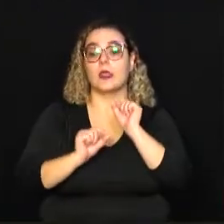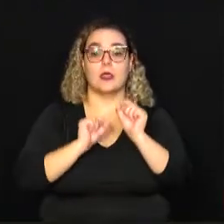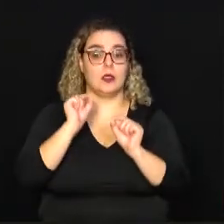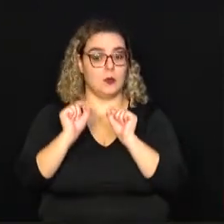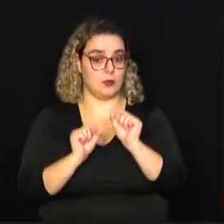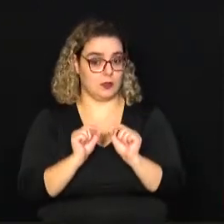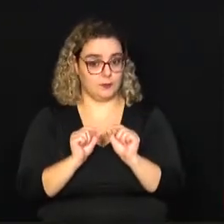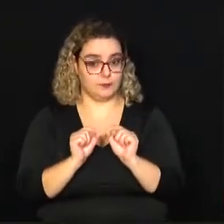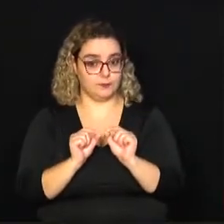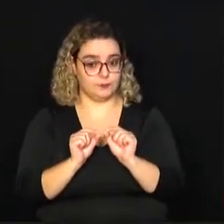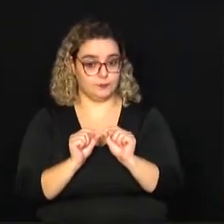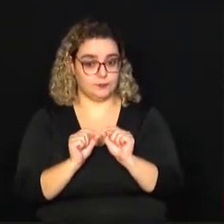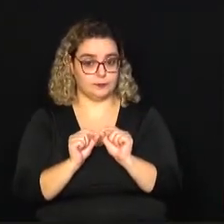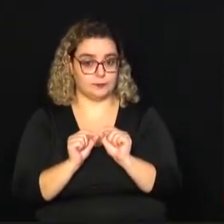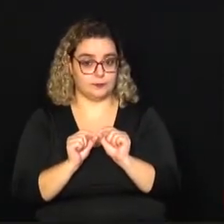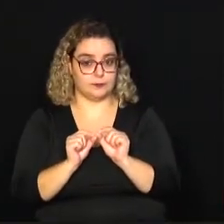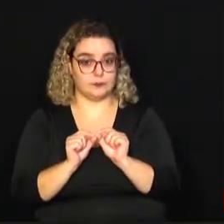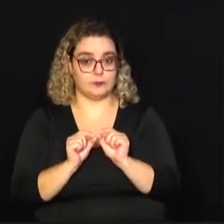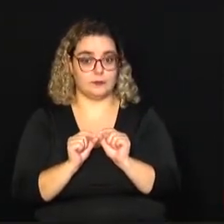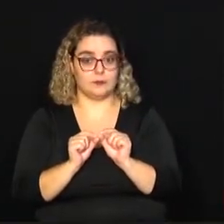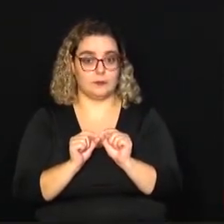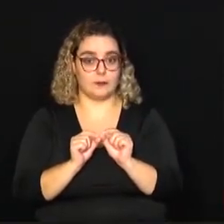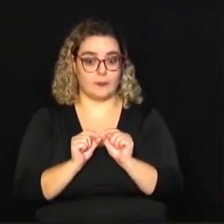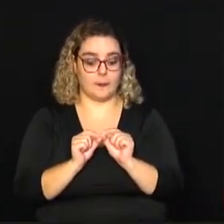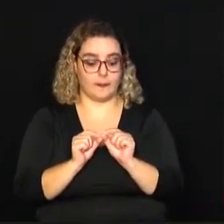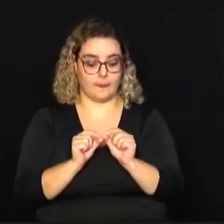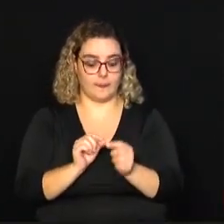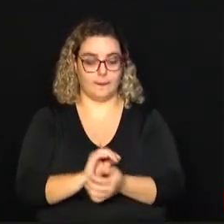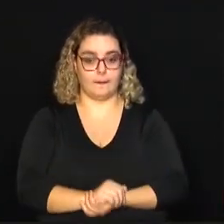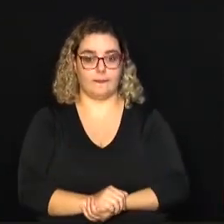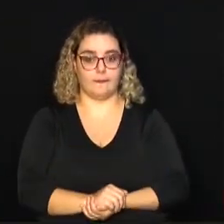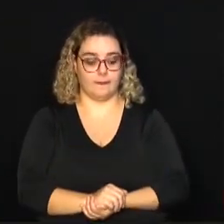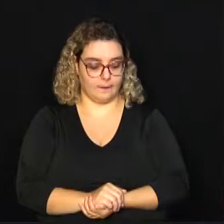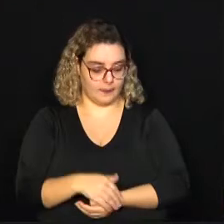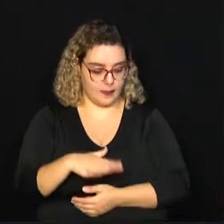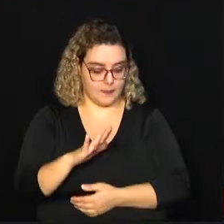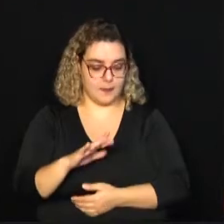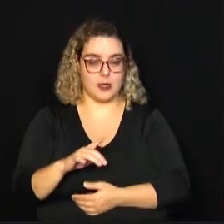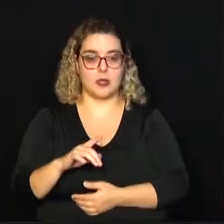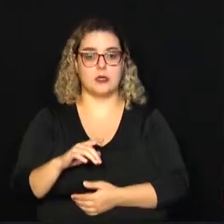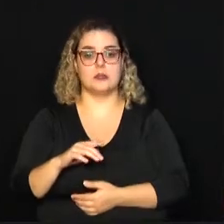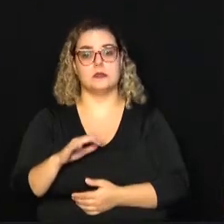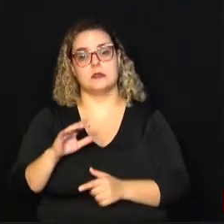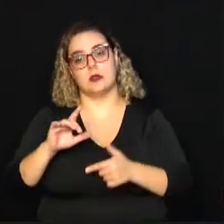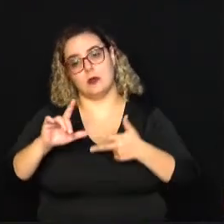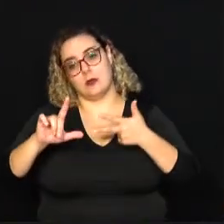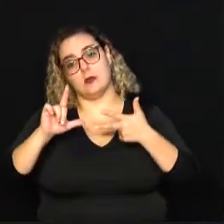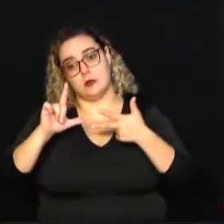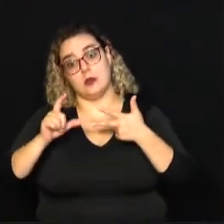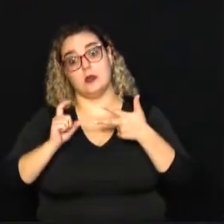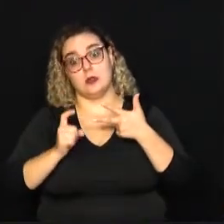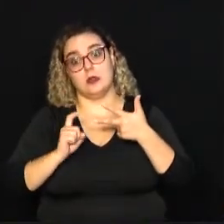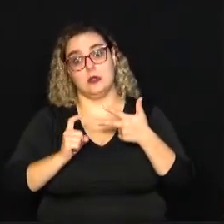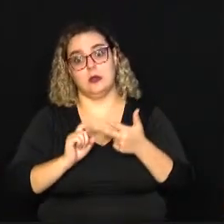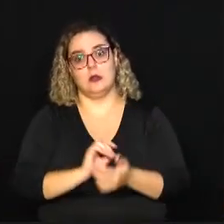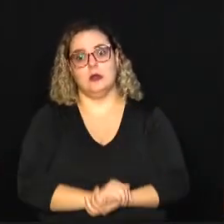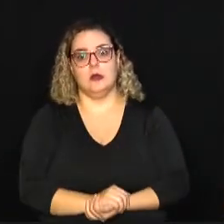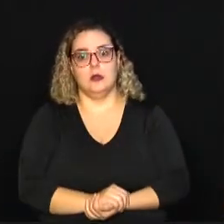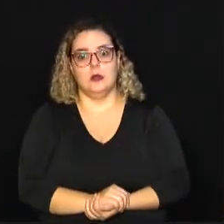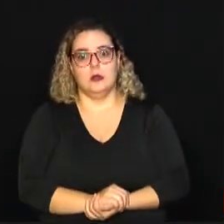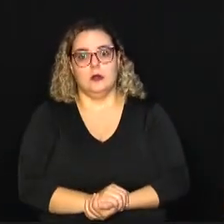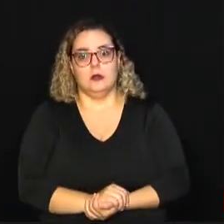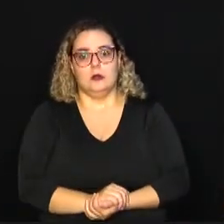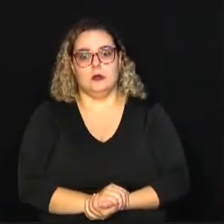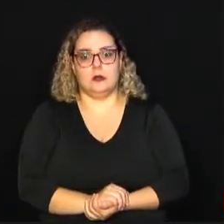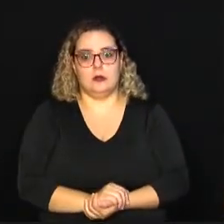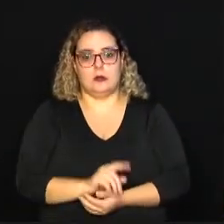questão é mais direcionada aqui ao Legislativo e ao Executivo, que eu posso responder depois